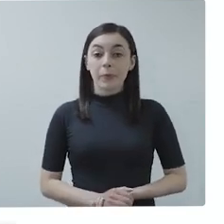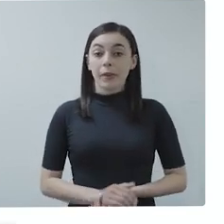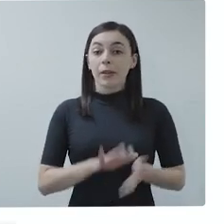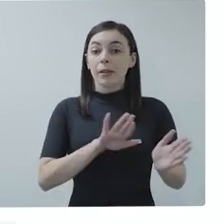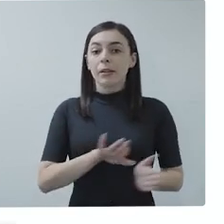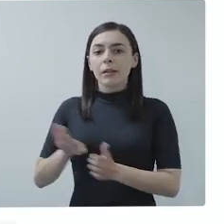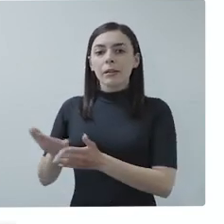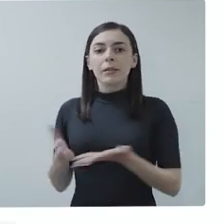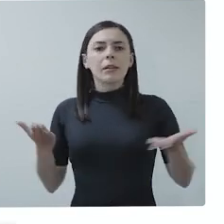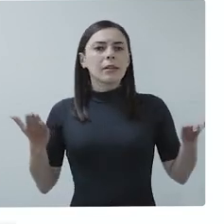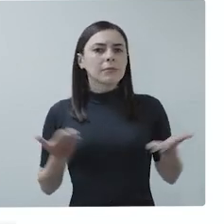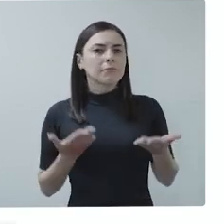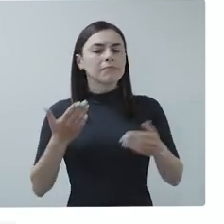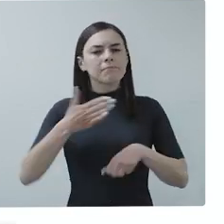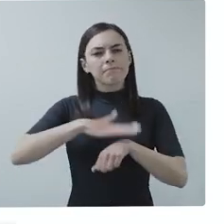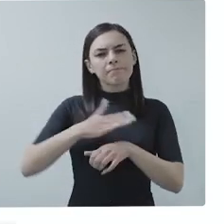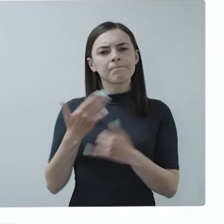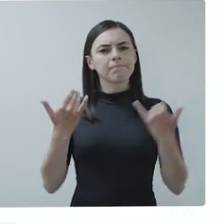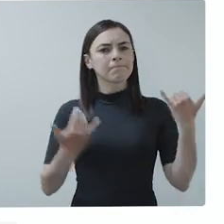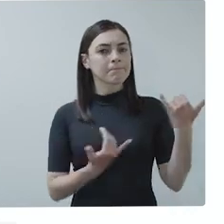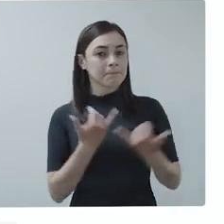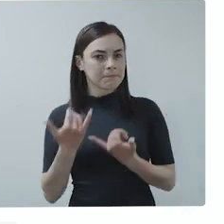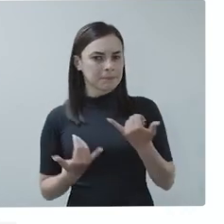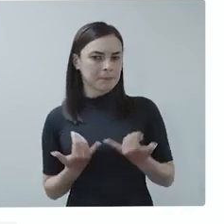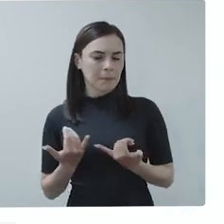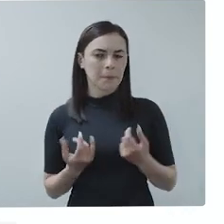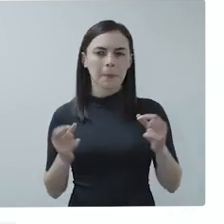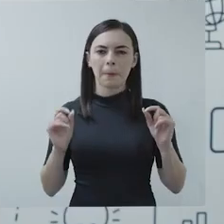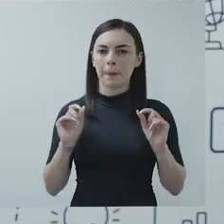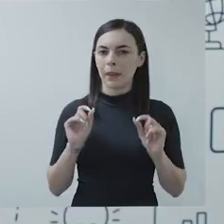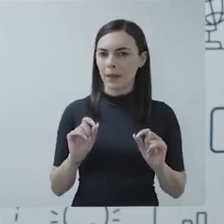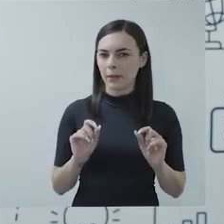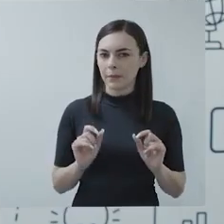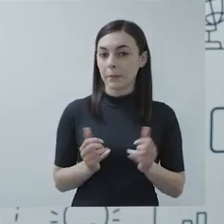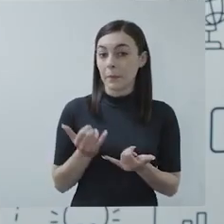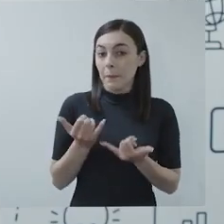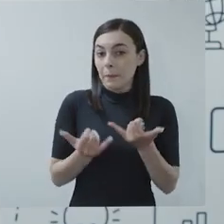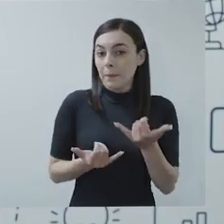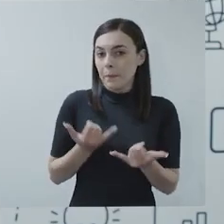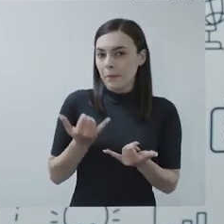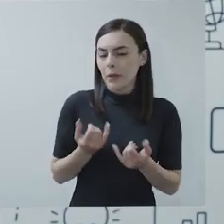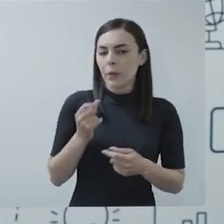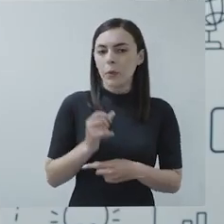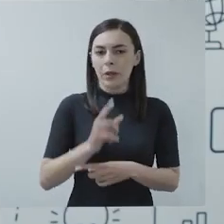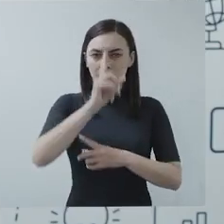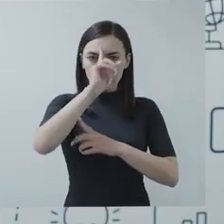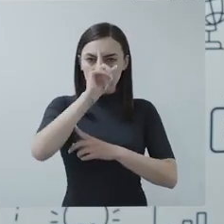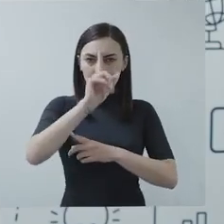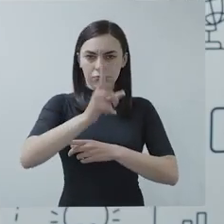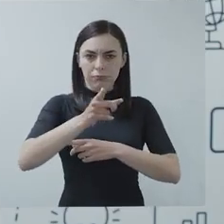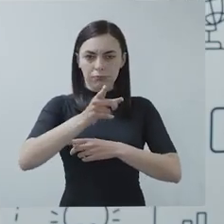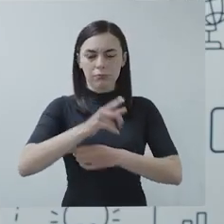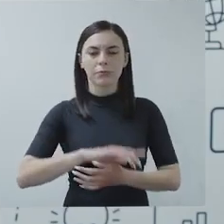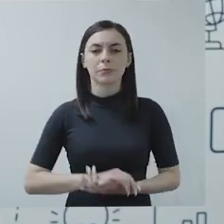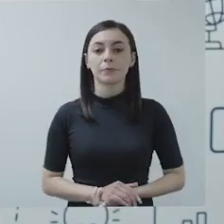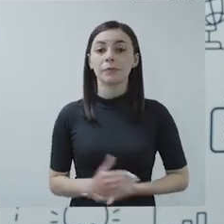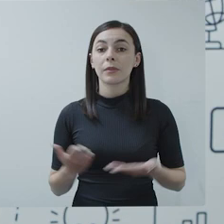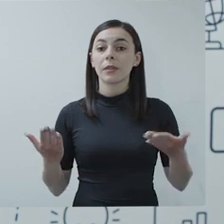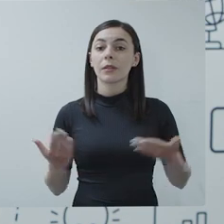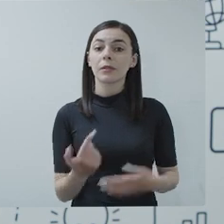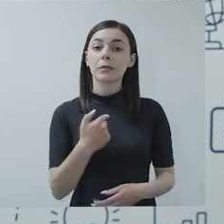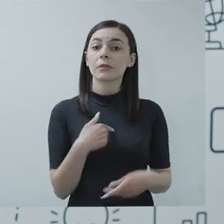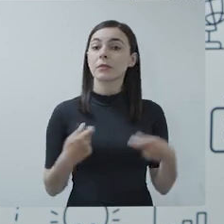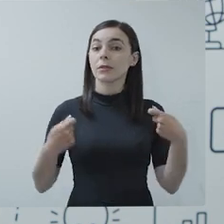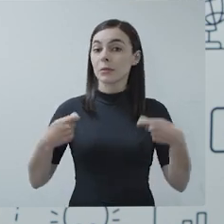Agora chegou a hora de uma brincadeira que nós vamos fazer. É a brincadeira do seu mestre mandou. E eu vou precisar